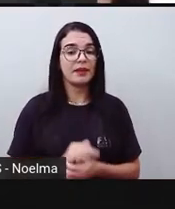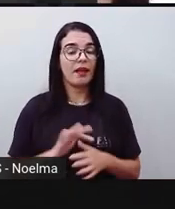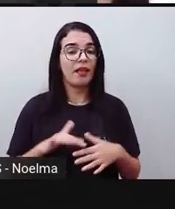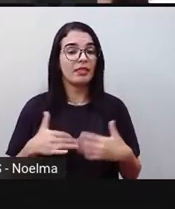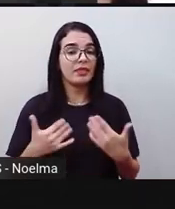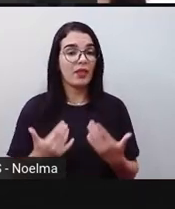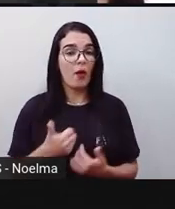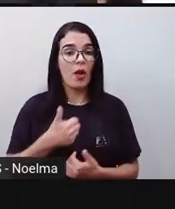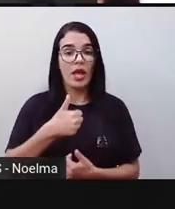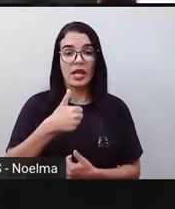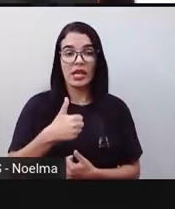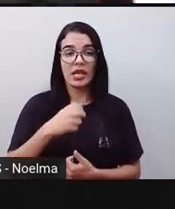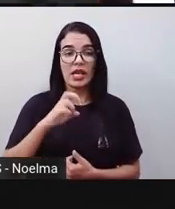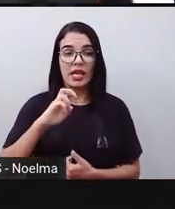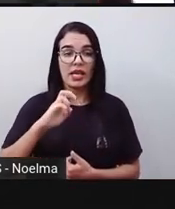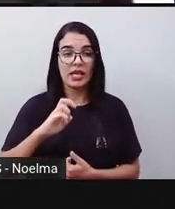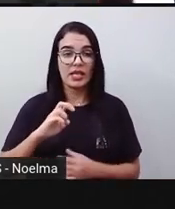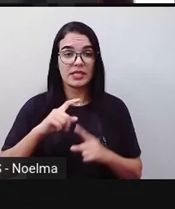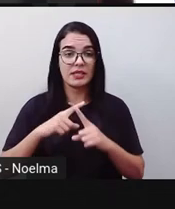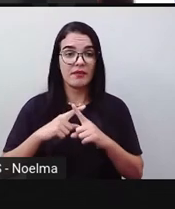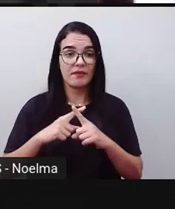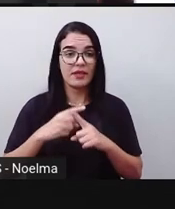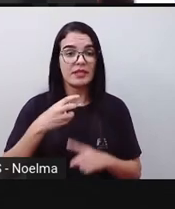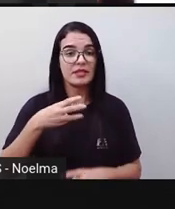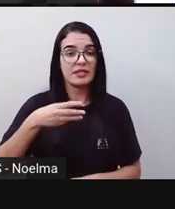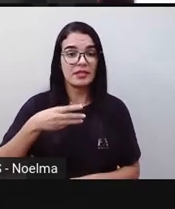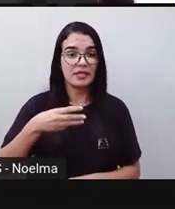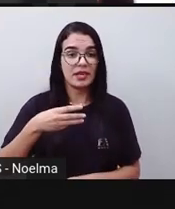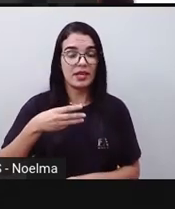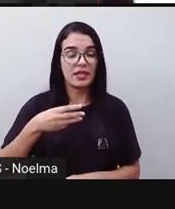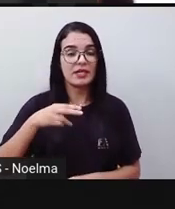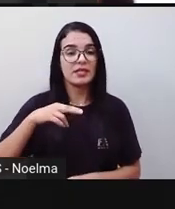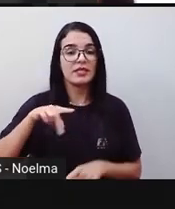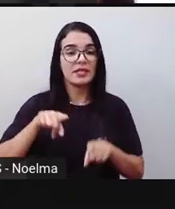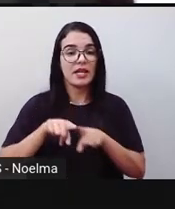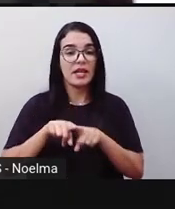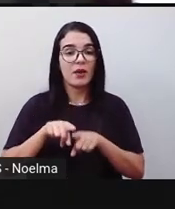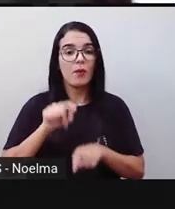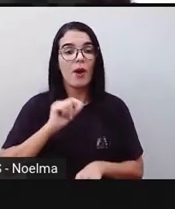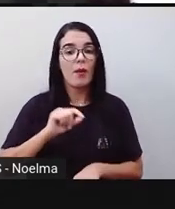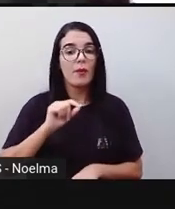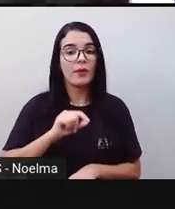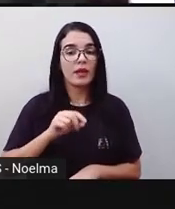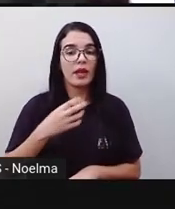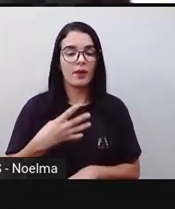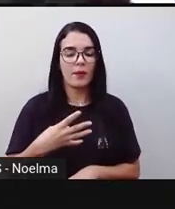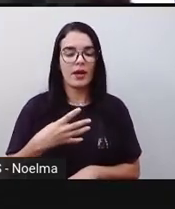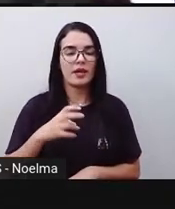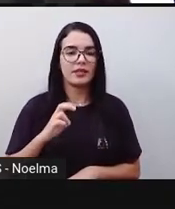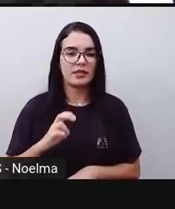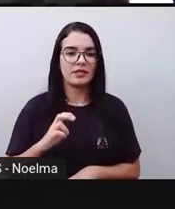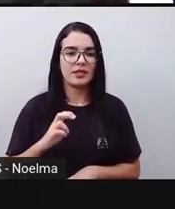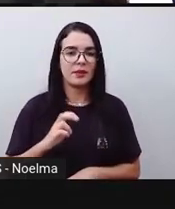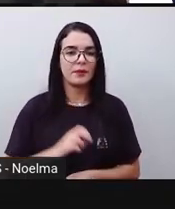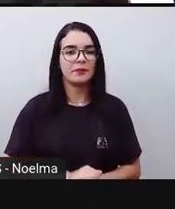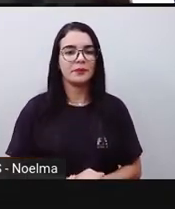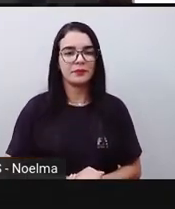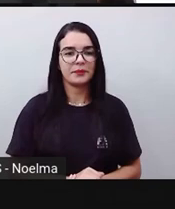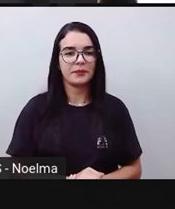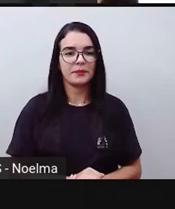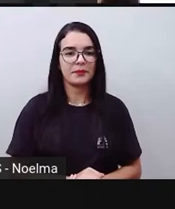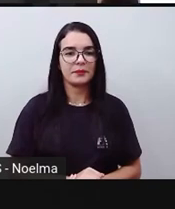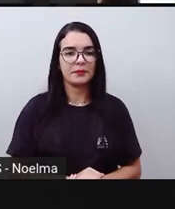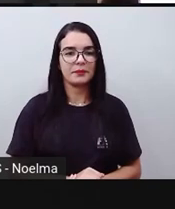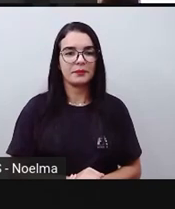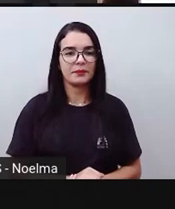desses 300 alunos. É só multiplicar 15 vezes 3, que eu encontro o valor de 45.